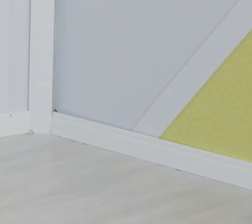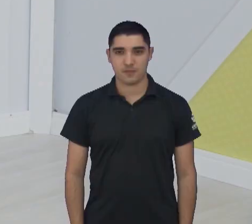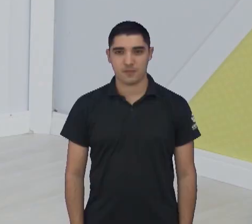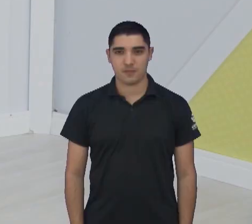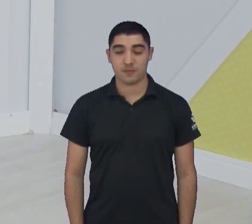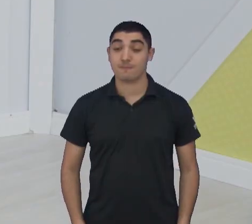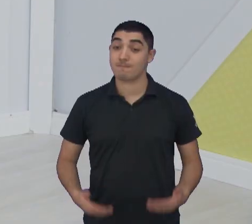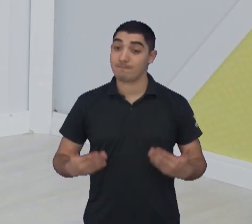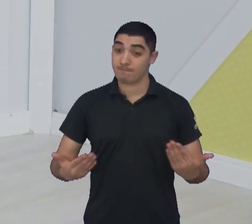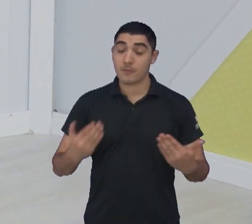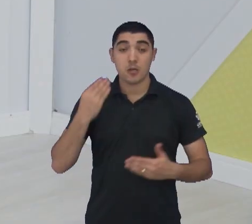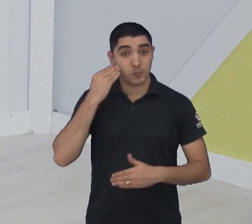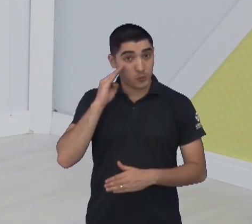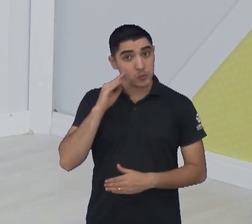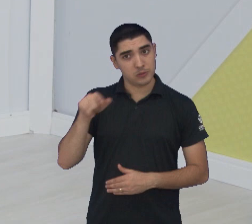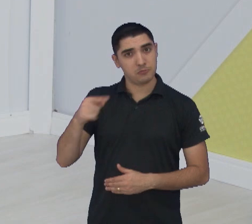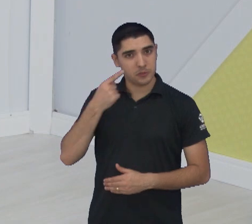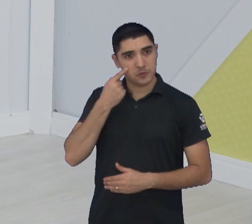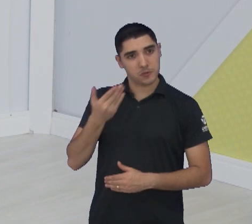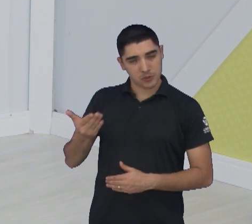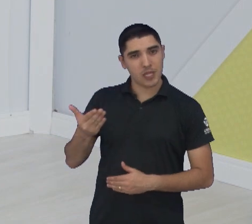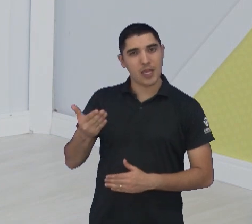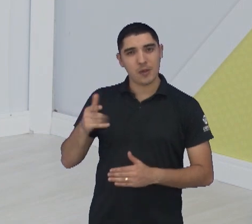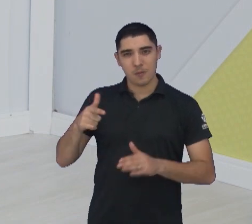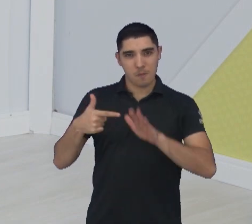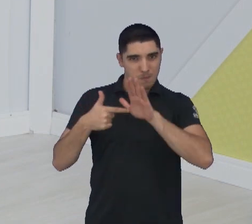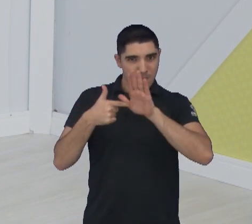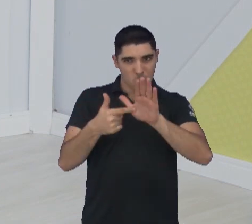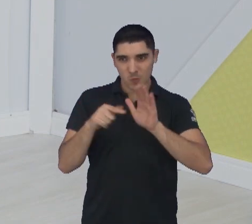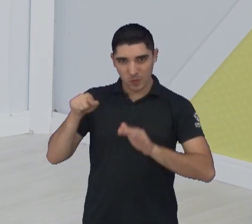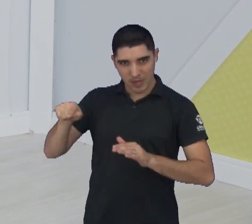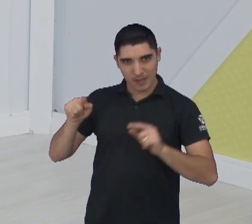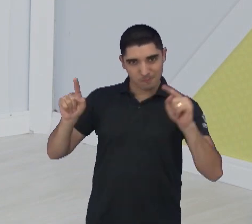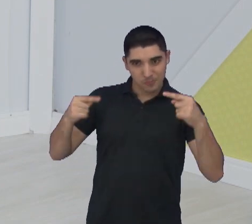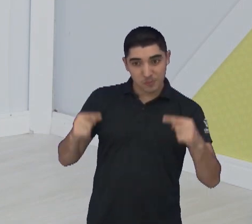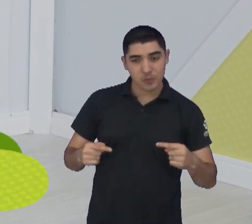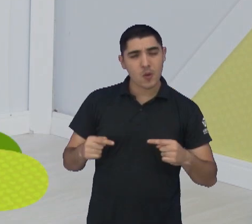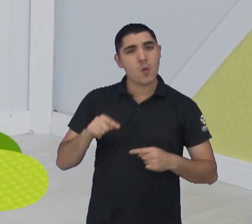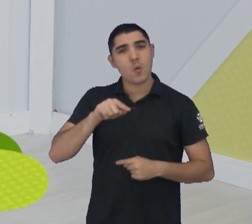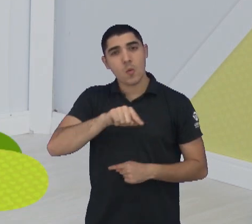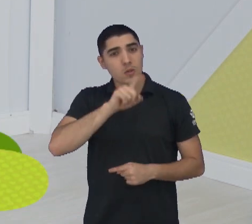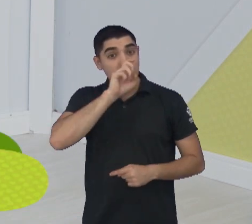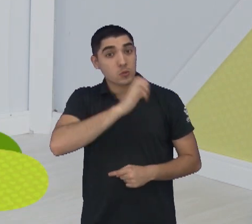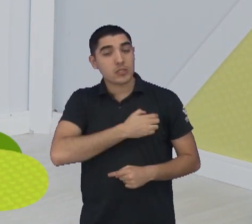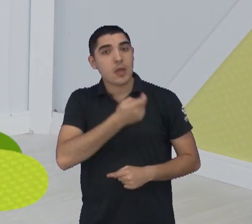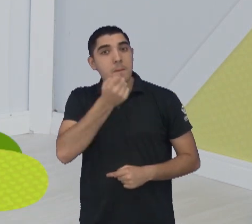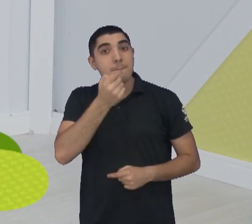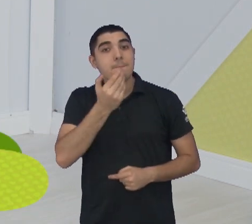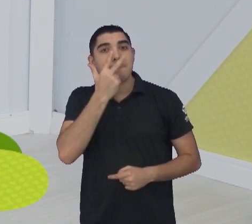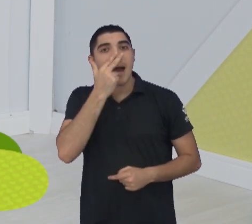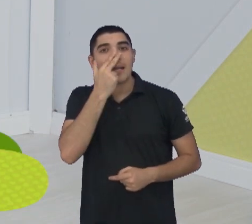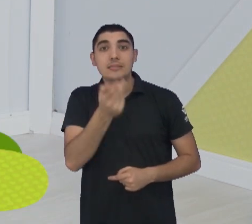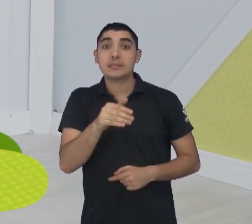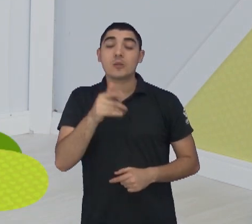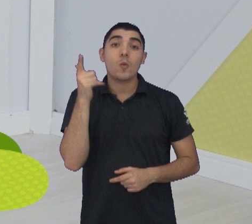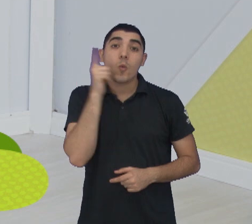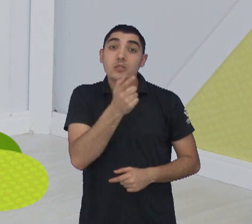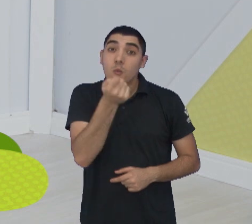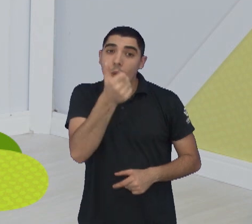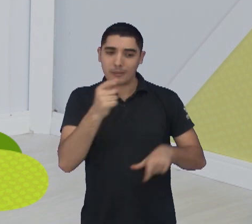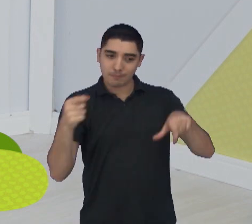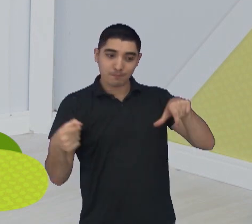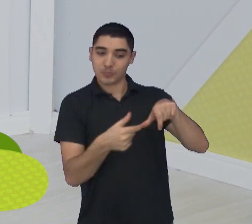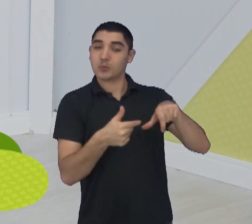Brunão, pelo que a gente viu aí pelos melhores momentos separados por você na matéria, parece que o São José teve mais oportunidades e se tivesse um vencedor na